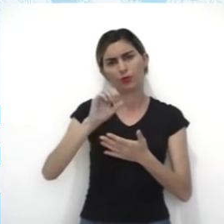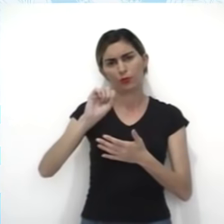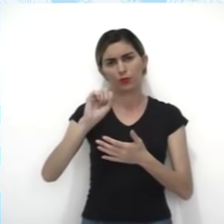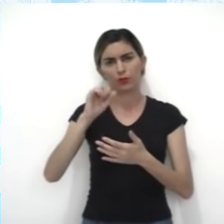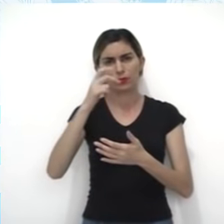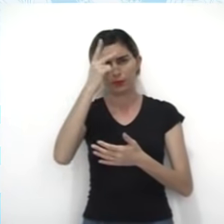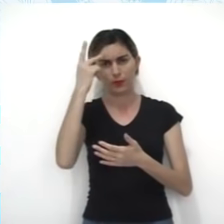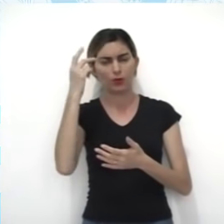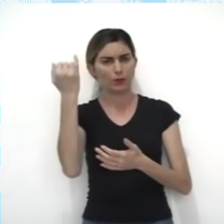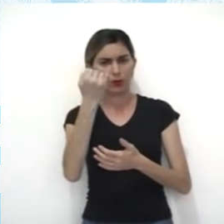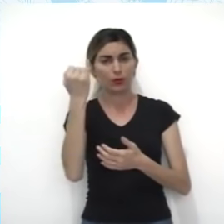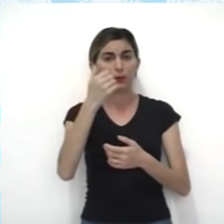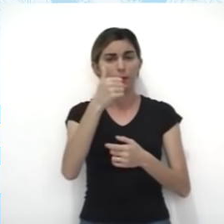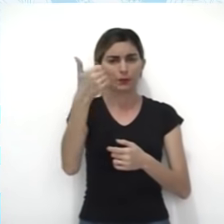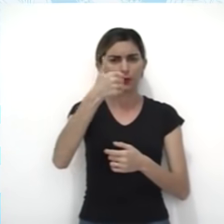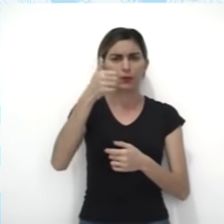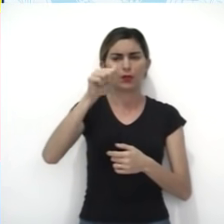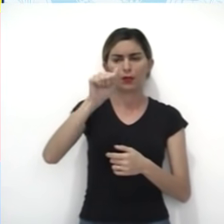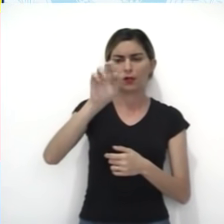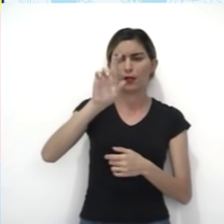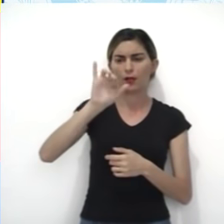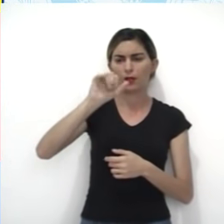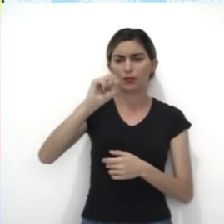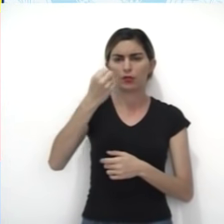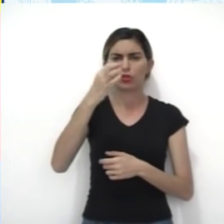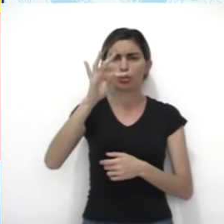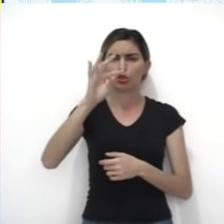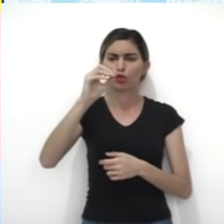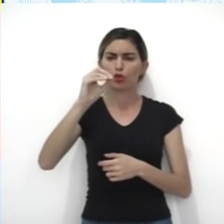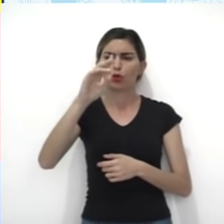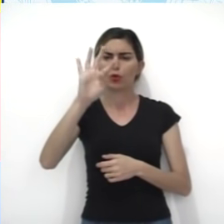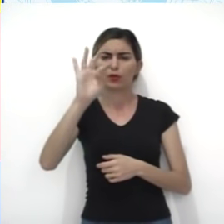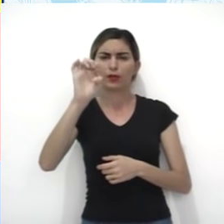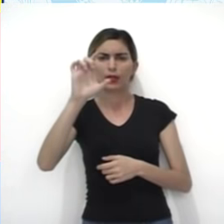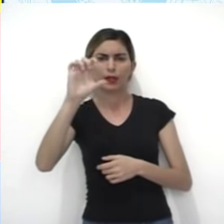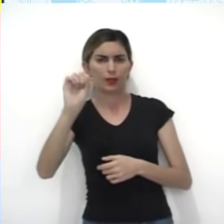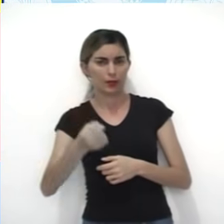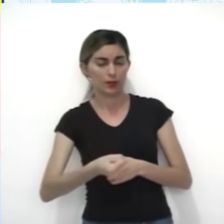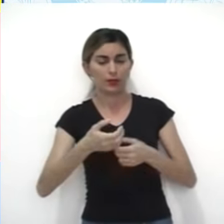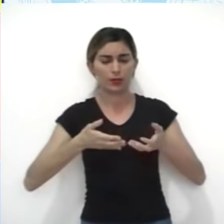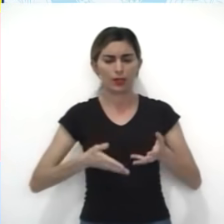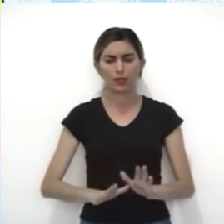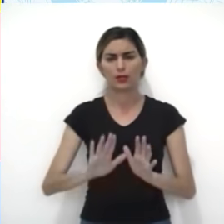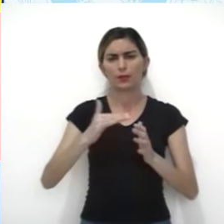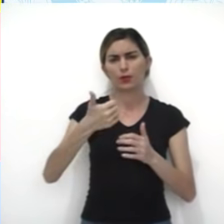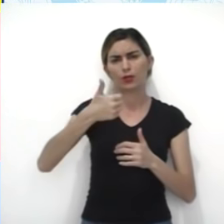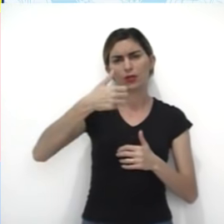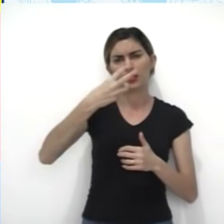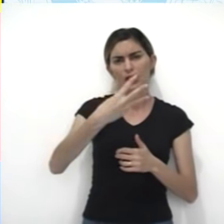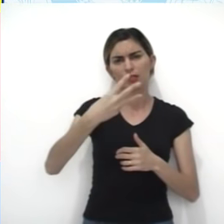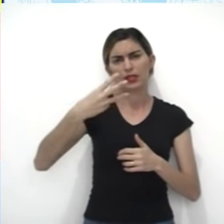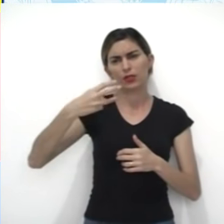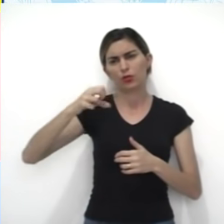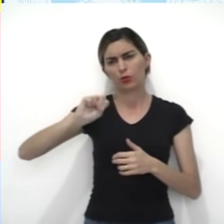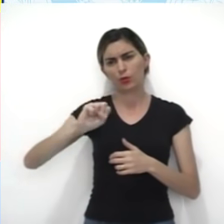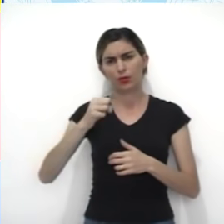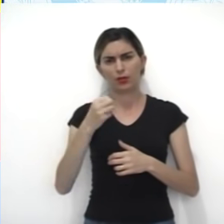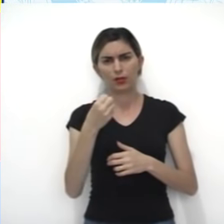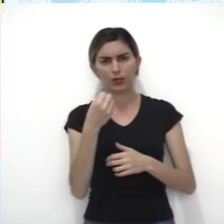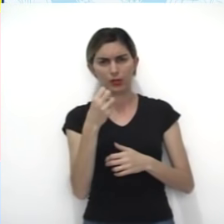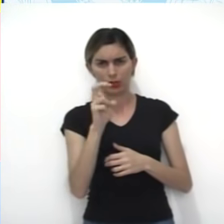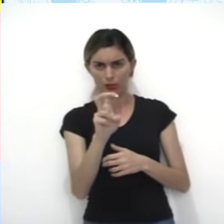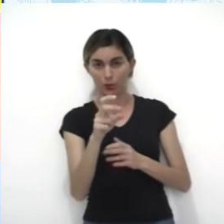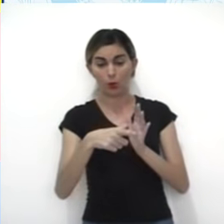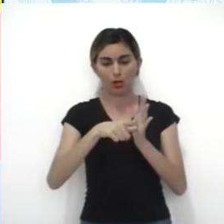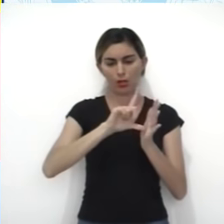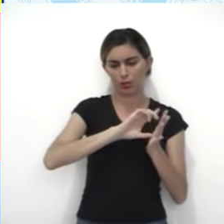de alguns astrônomos importantes o primeiro dele é aristóteles ele nasceu por volta de 385